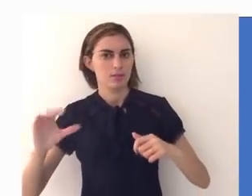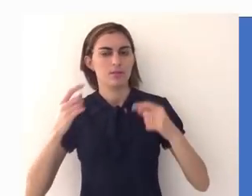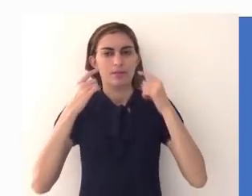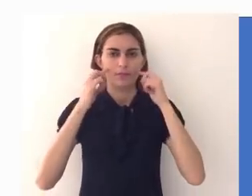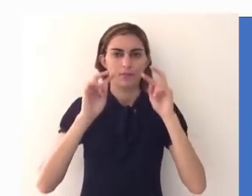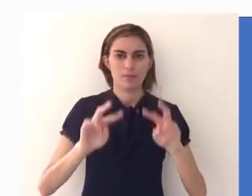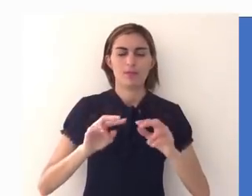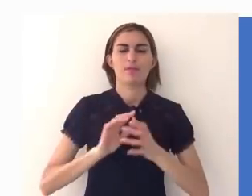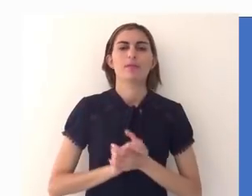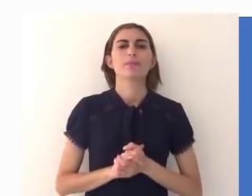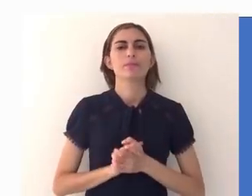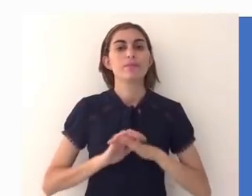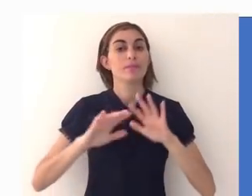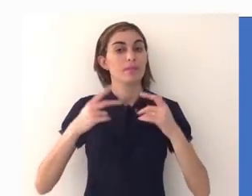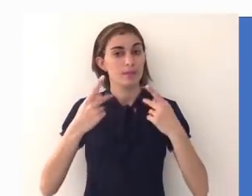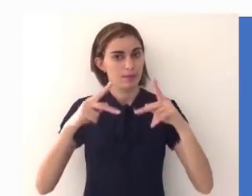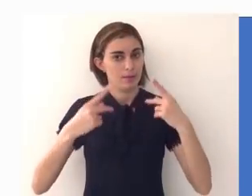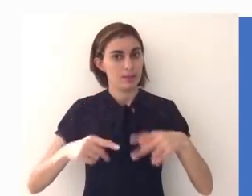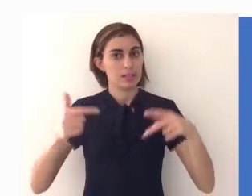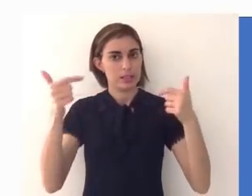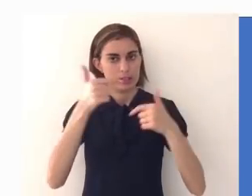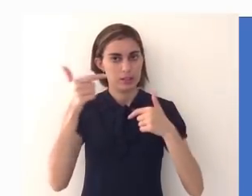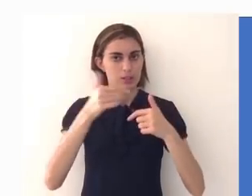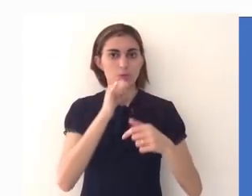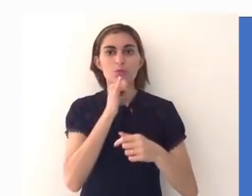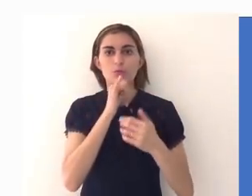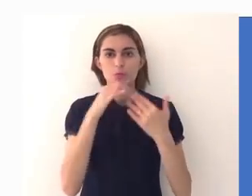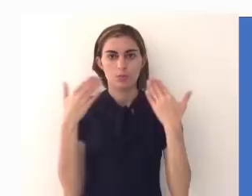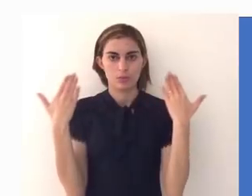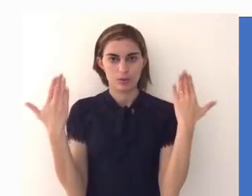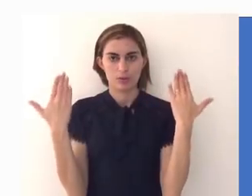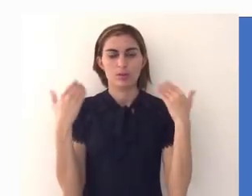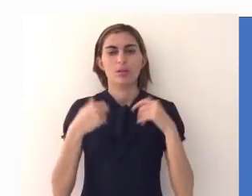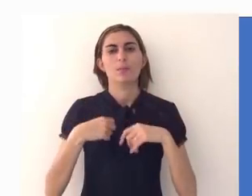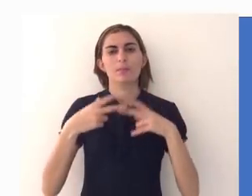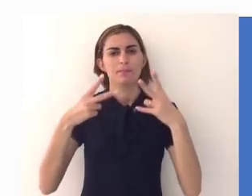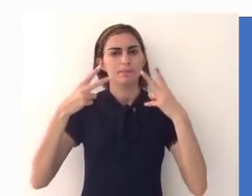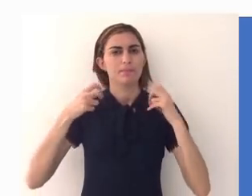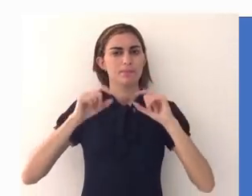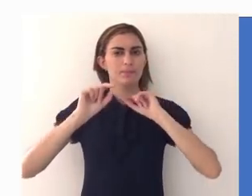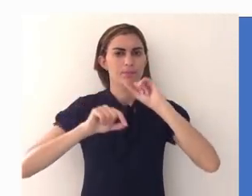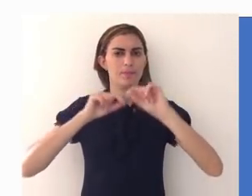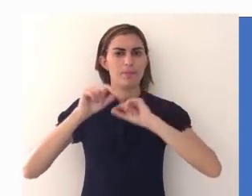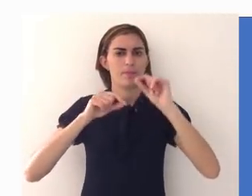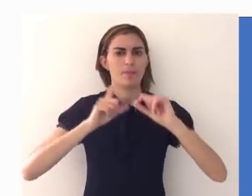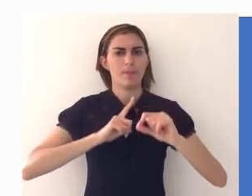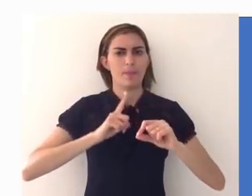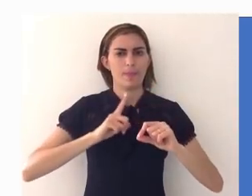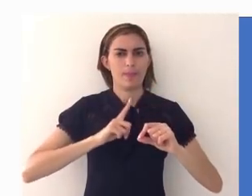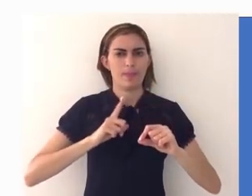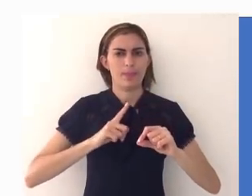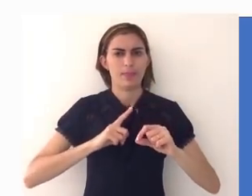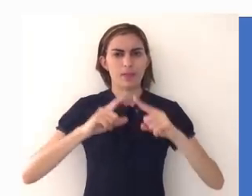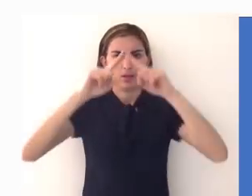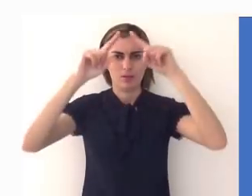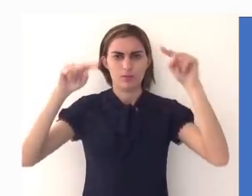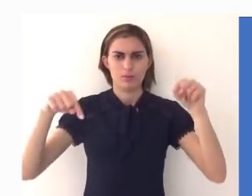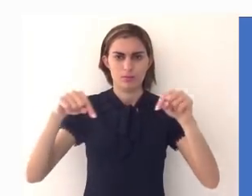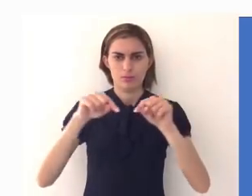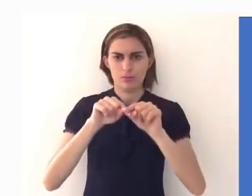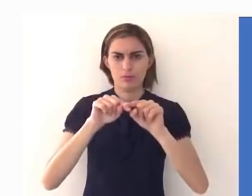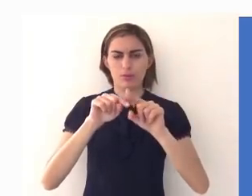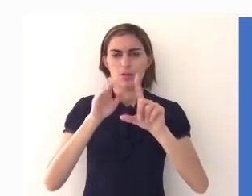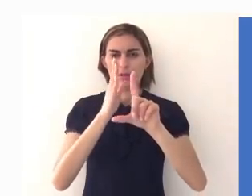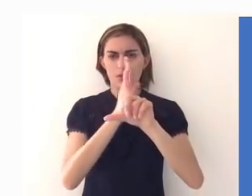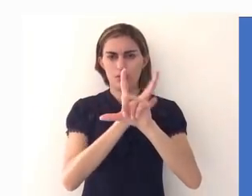do tipo LAL. Nesse segundo exemplo, você pode perceber o quê? Que a gente tem um triângulo que